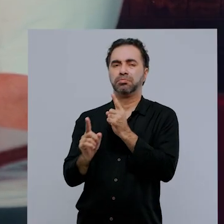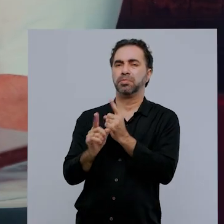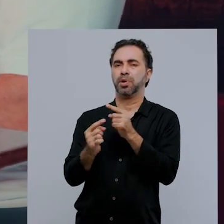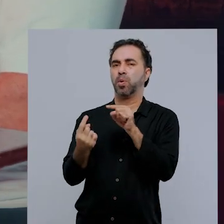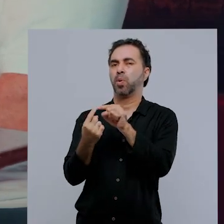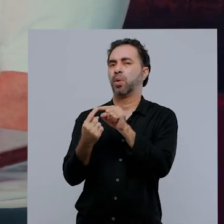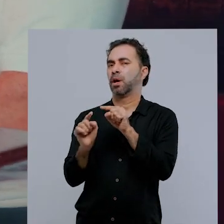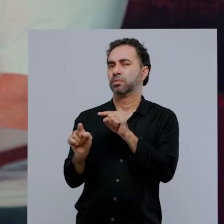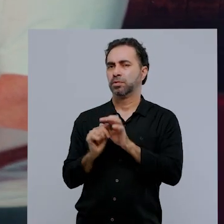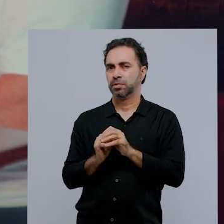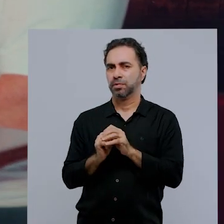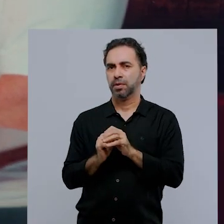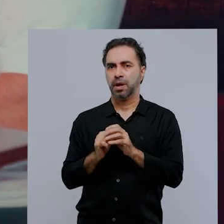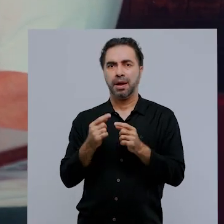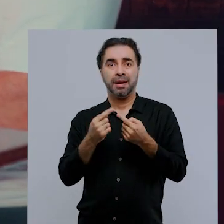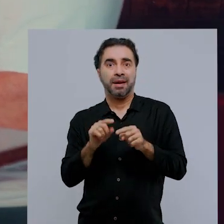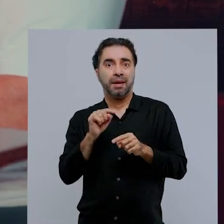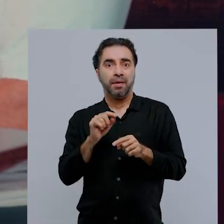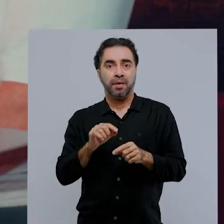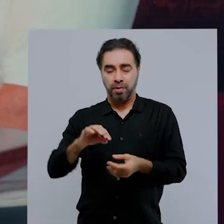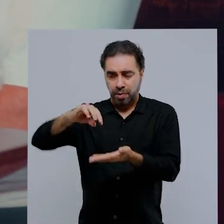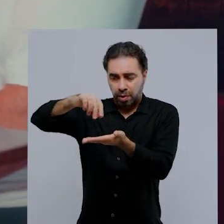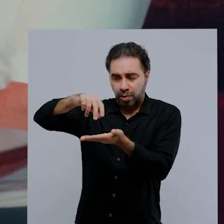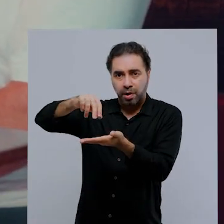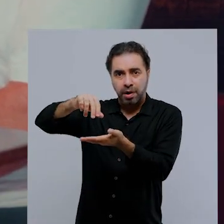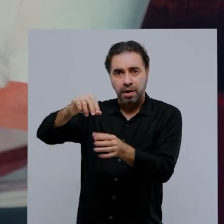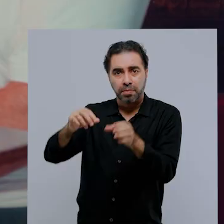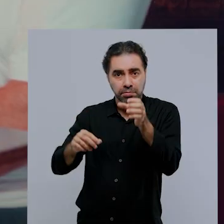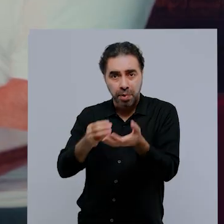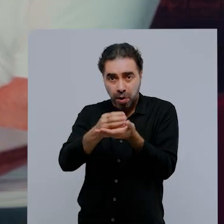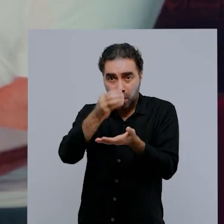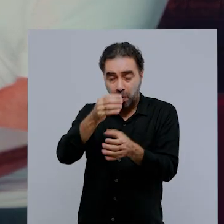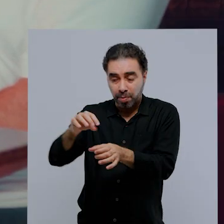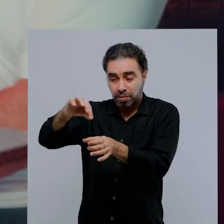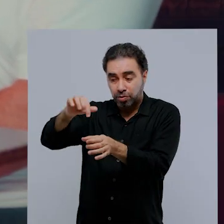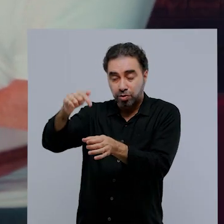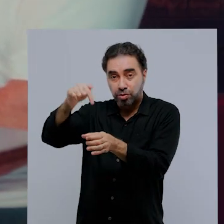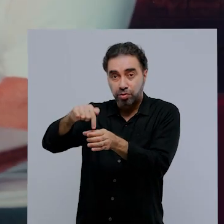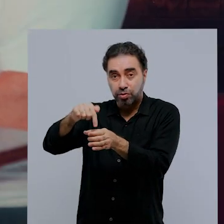afinidade com isso. E aí, aquela torneirinha ali, eu peguei um copinho.